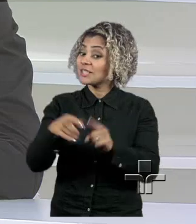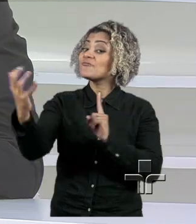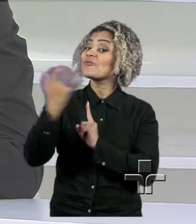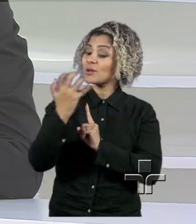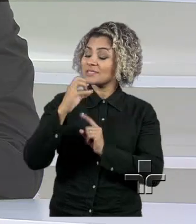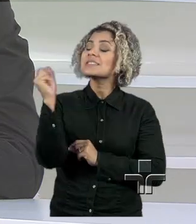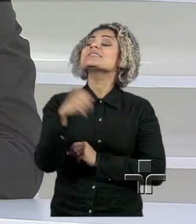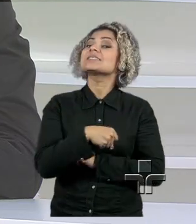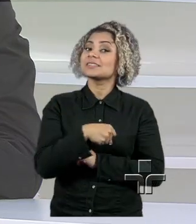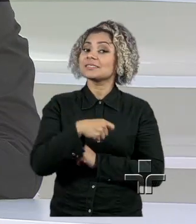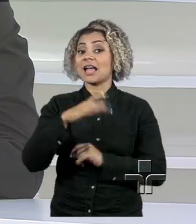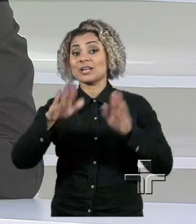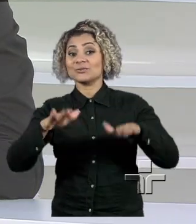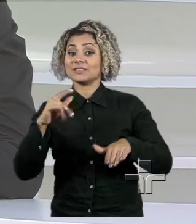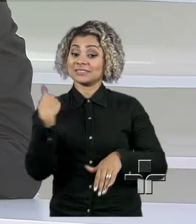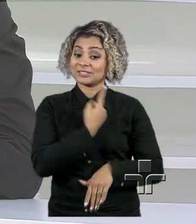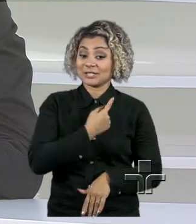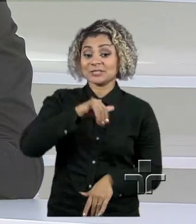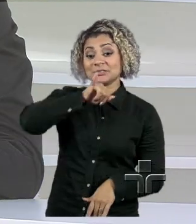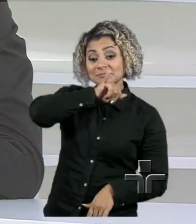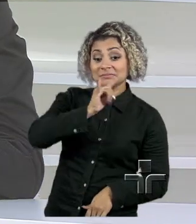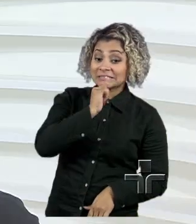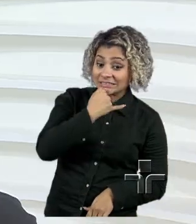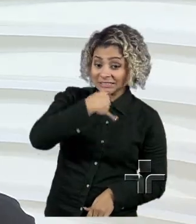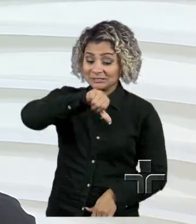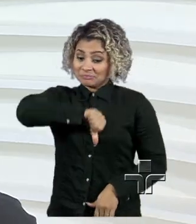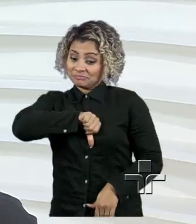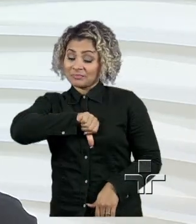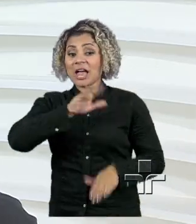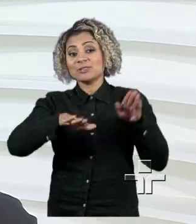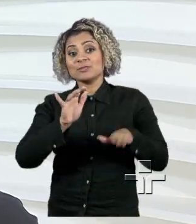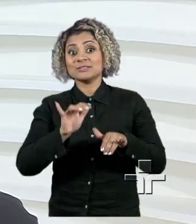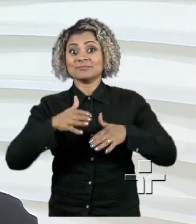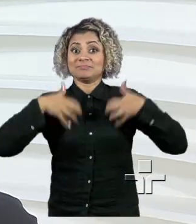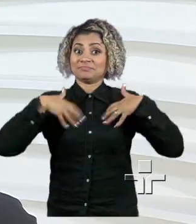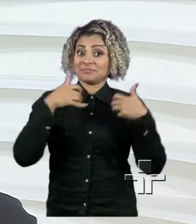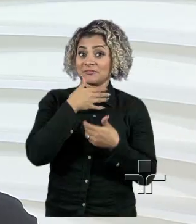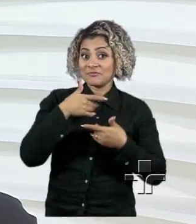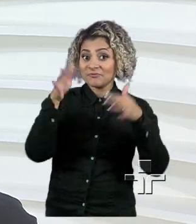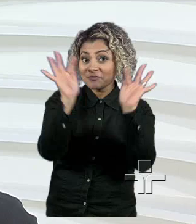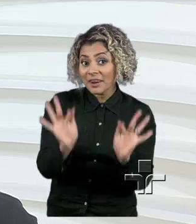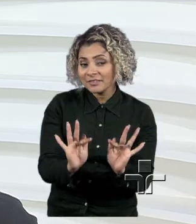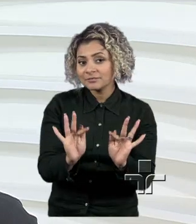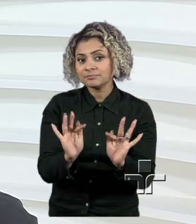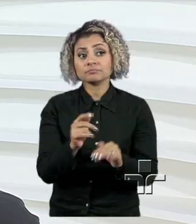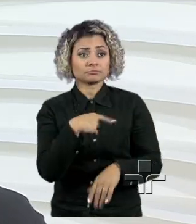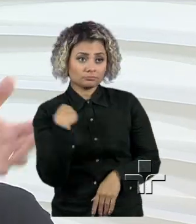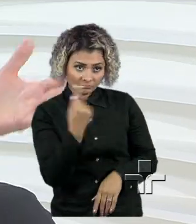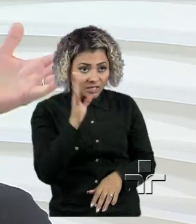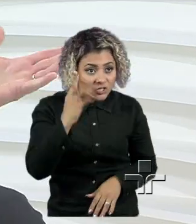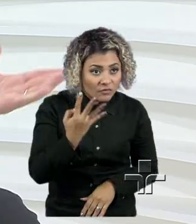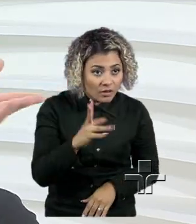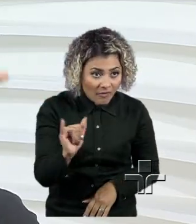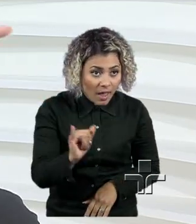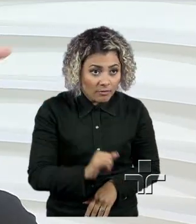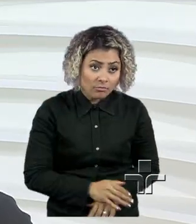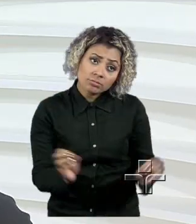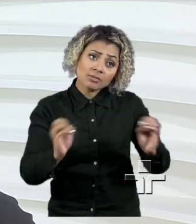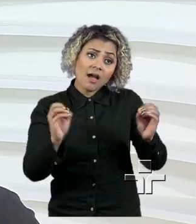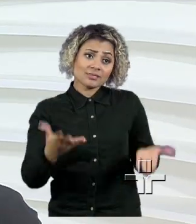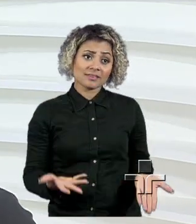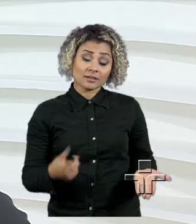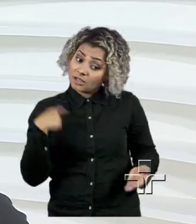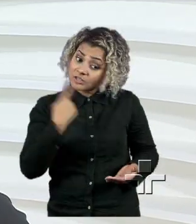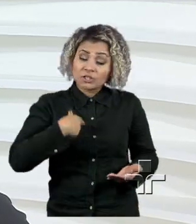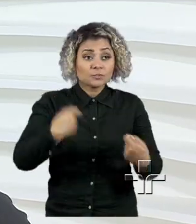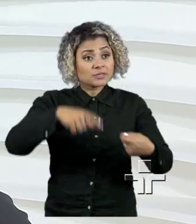tem dias que o Brasil deixa a gente mais ou menos animado. Então, e vai resolver? Ou a gente tem que achar solução? Se tiver, a gente tem que... Veja, claro, eu não